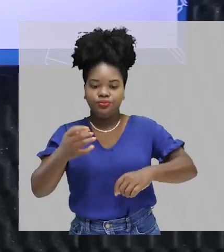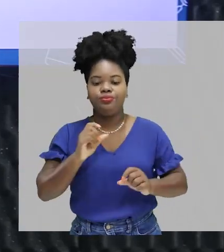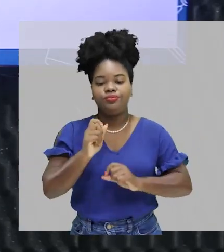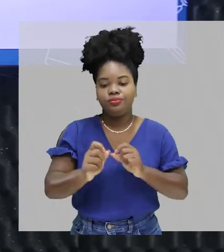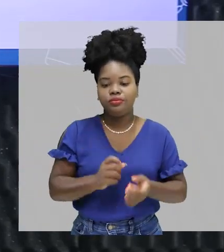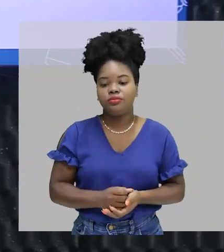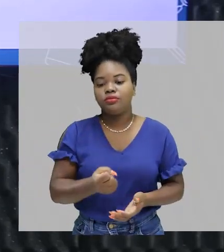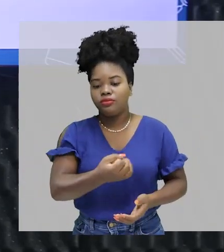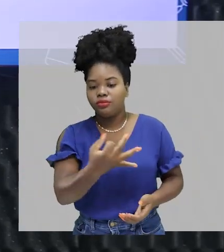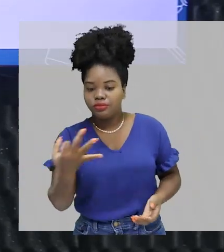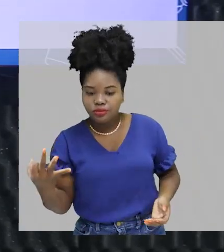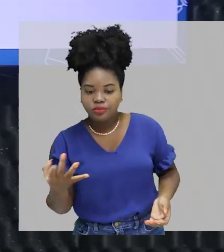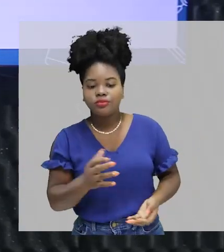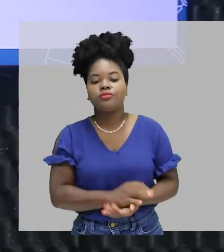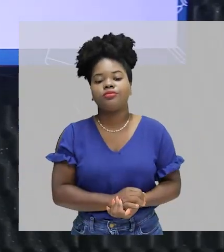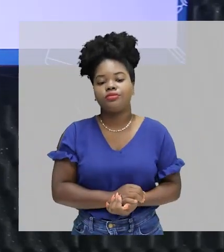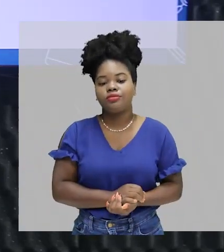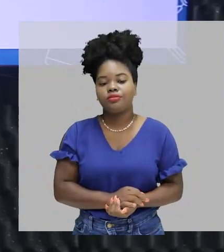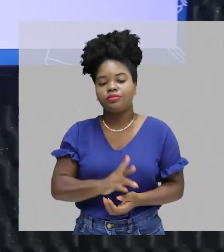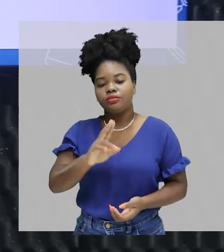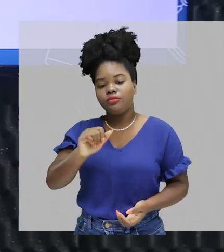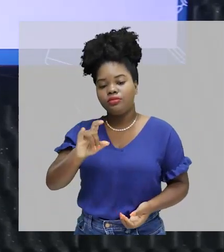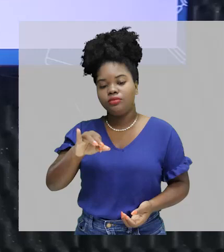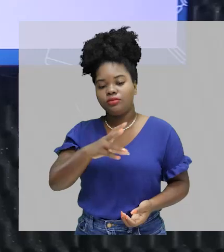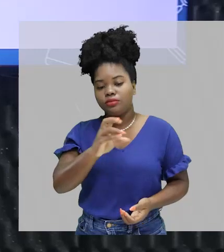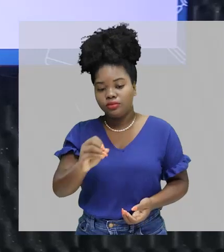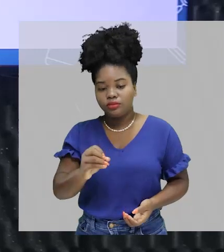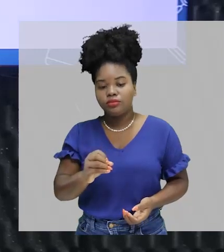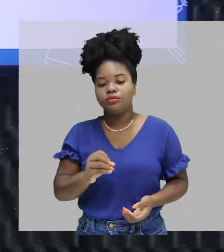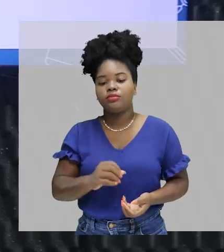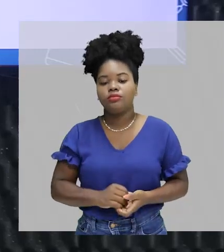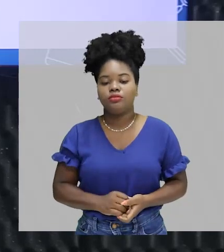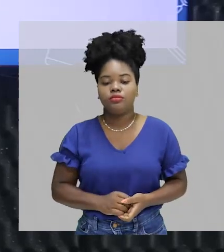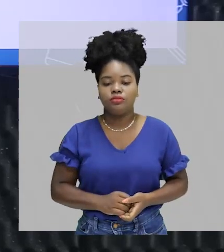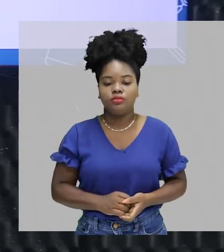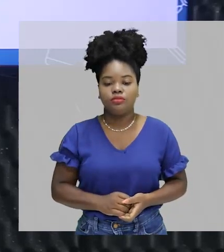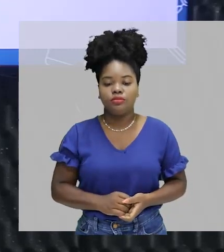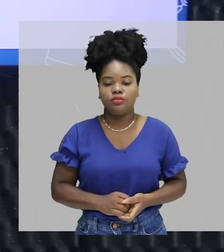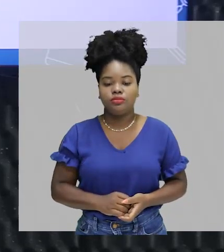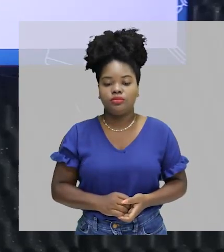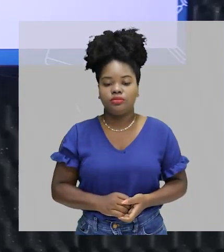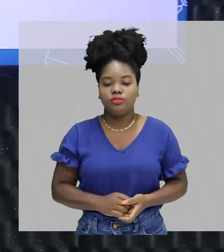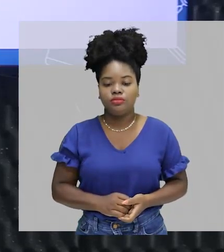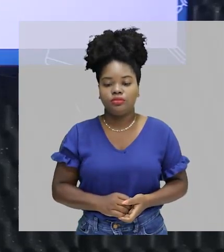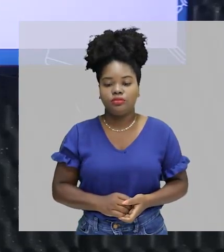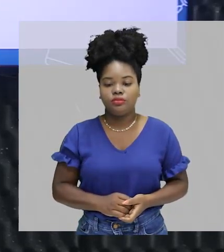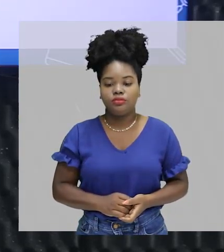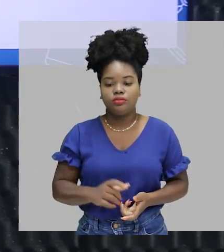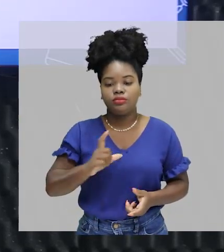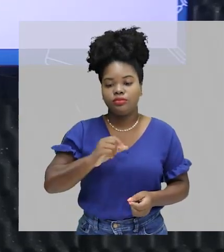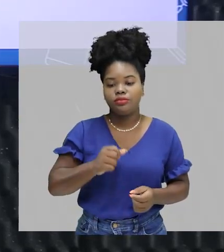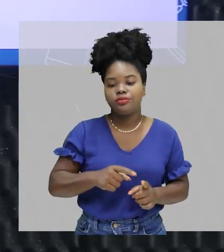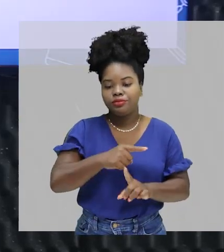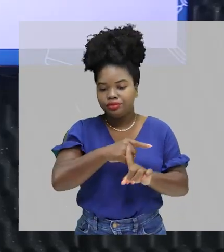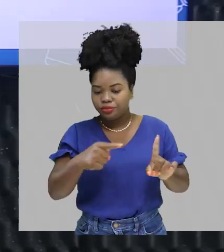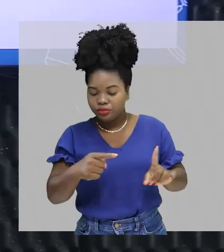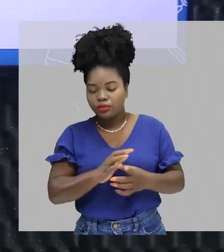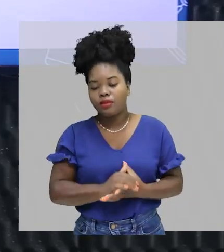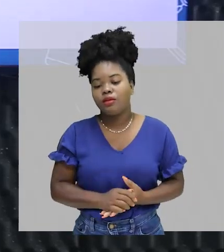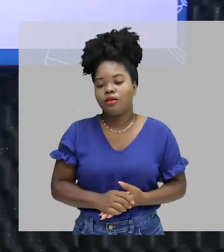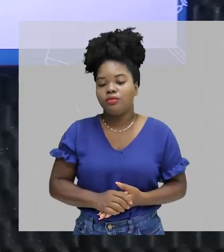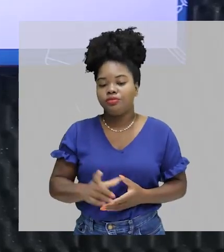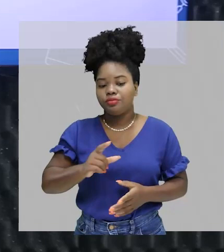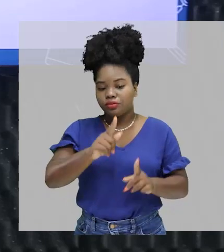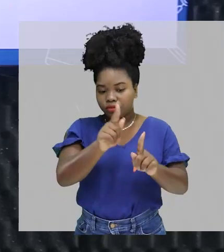a quantidade de radiação de elemento radioativo caia pela metade. Eu trouxe aqui